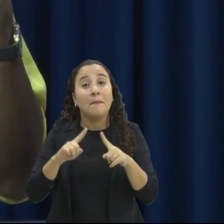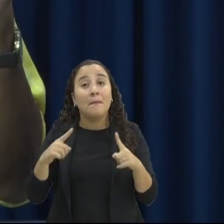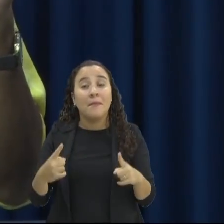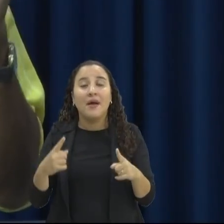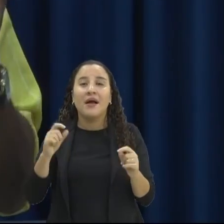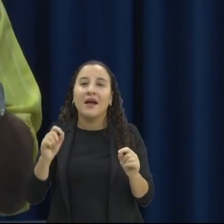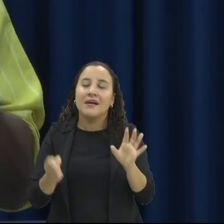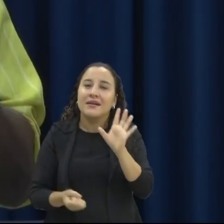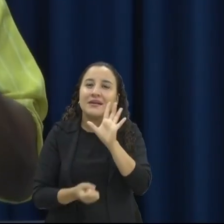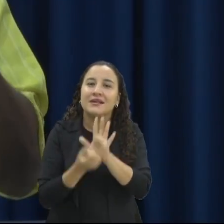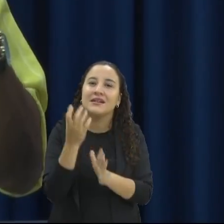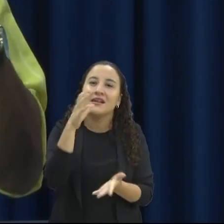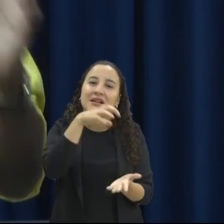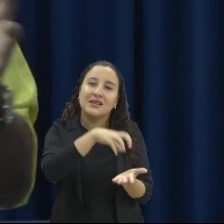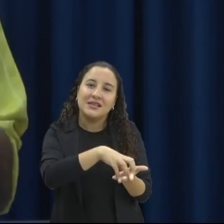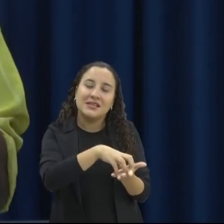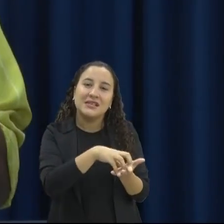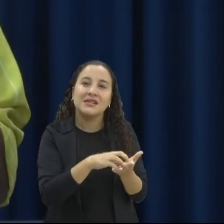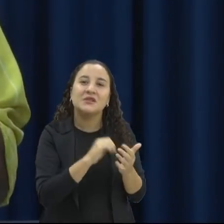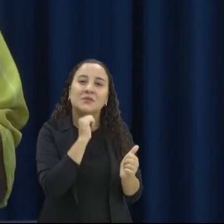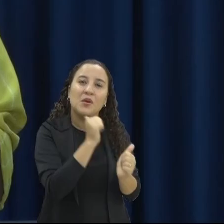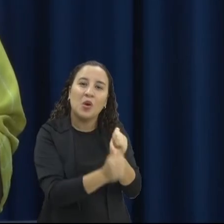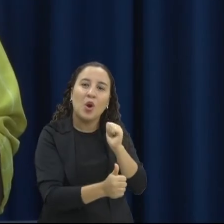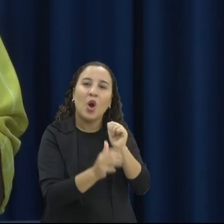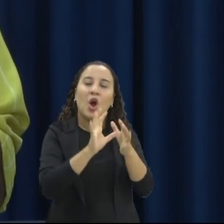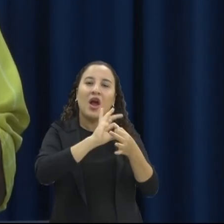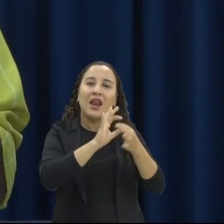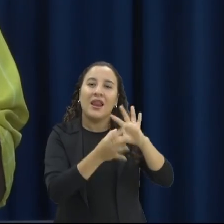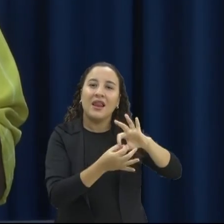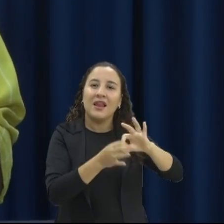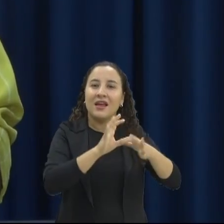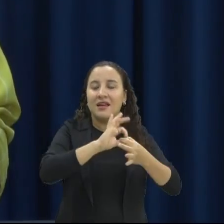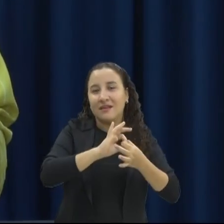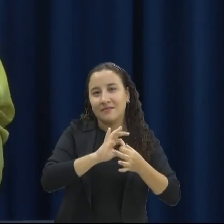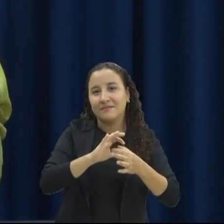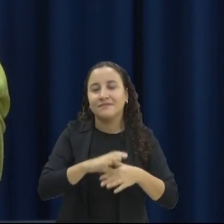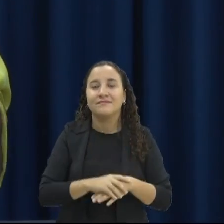centro esportivo olímpico para ter